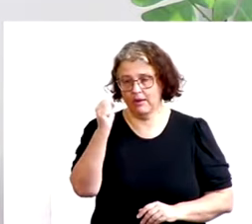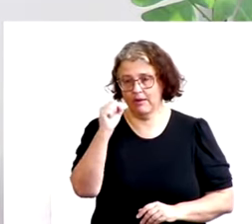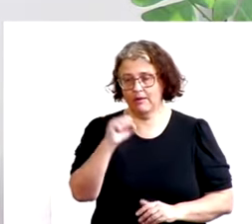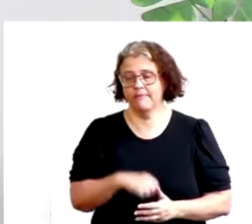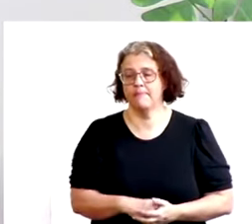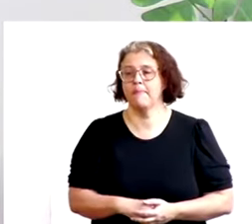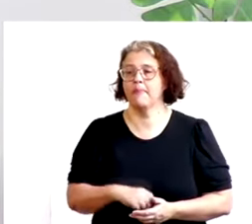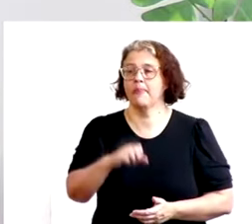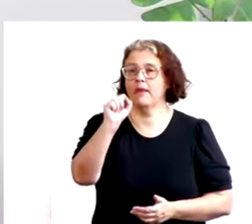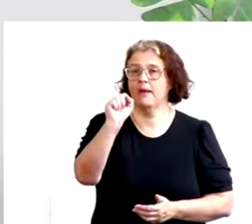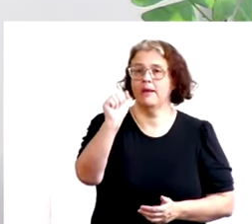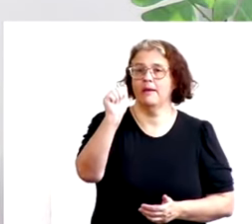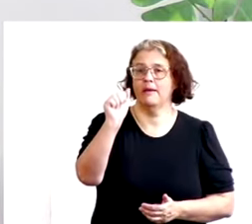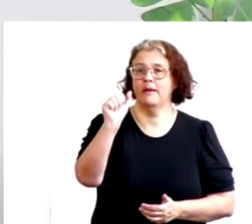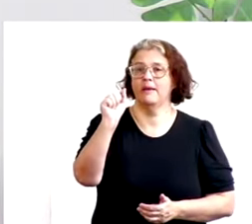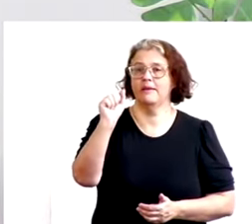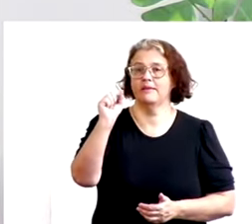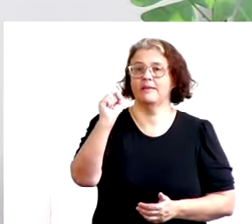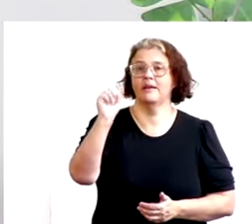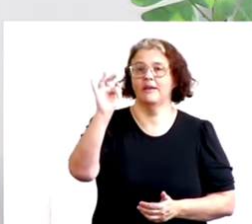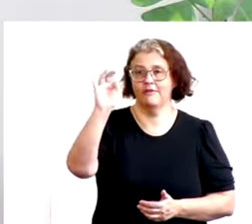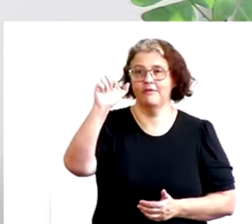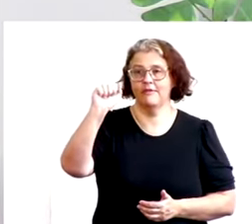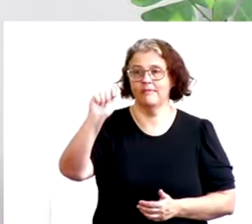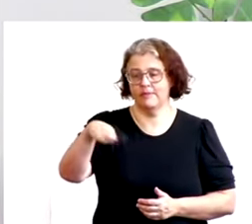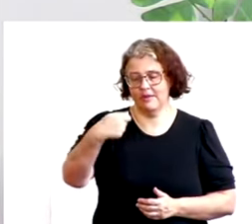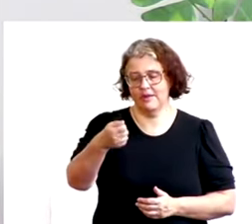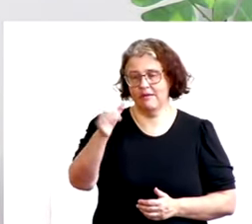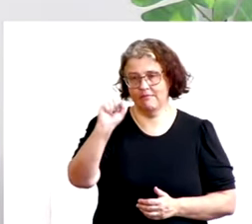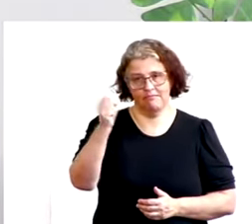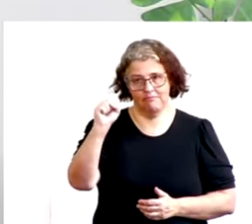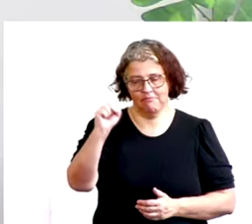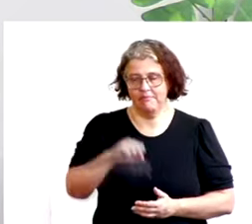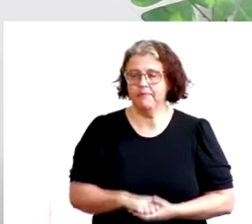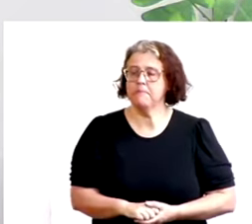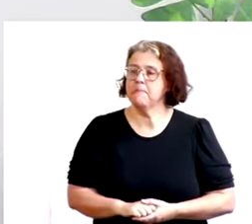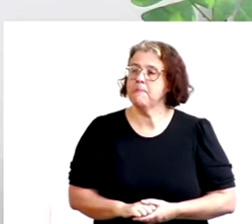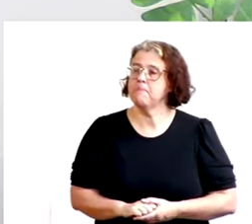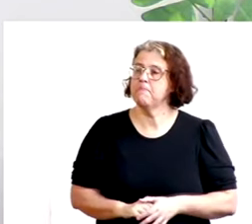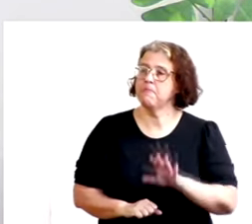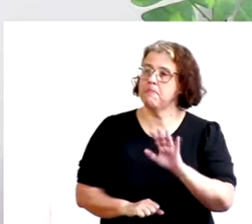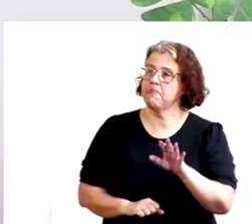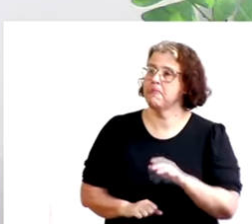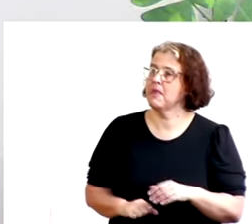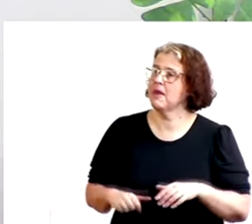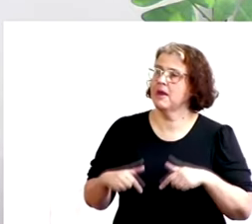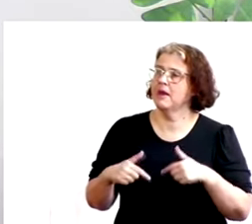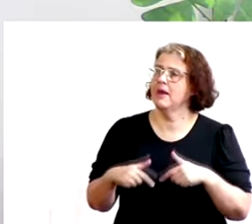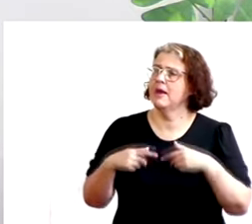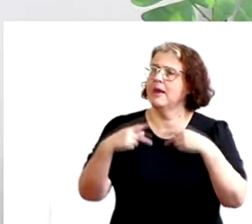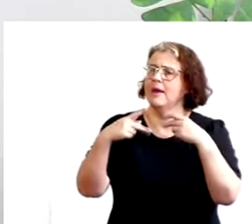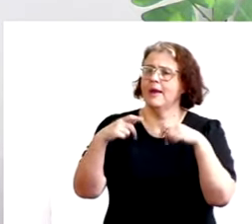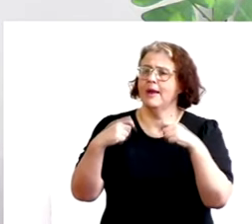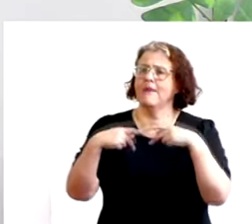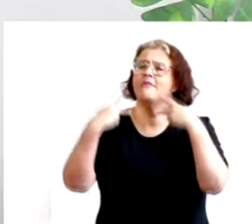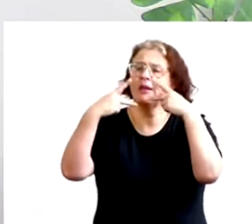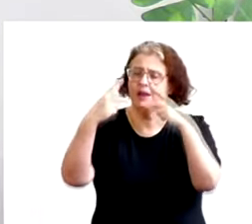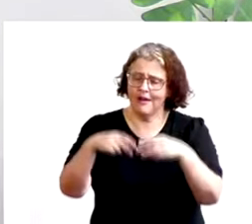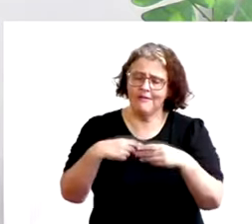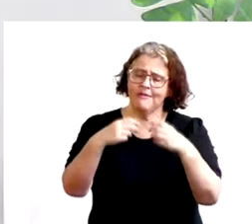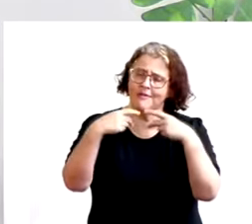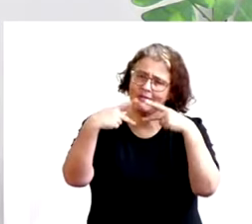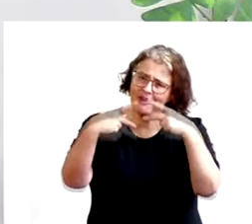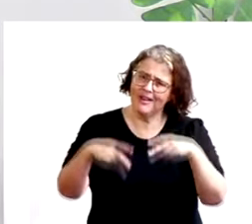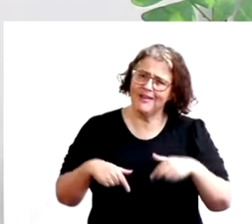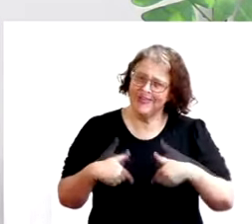estado mental as suas dúvidas as suas lutas os seus questionamentos e